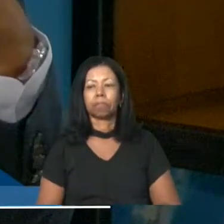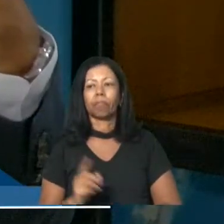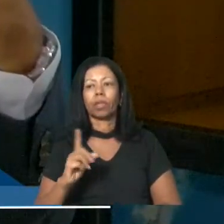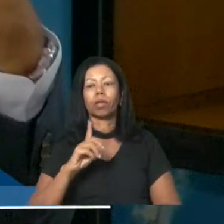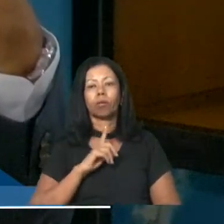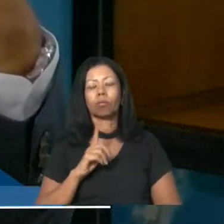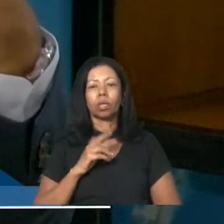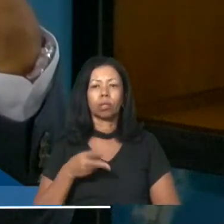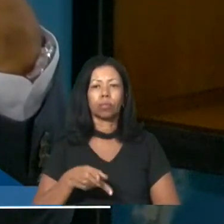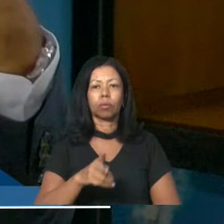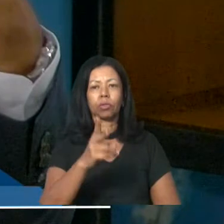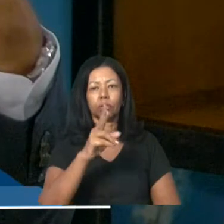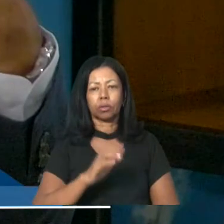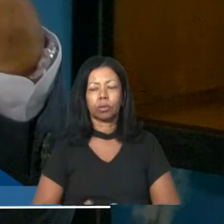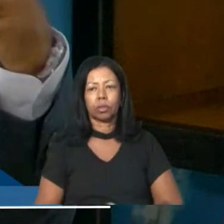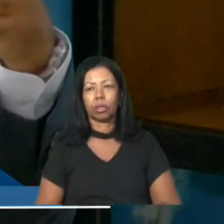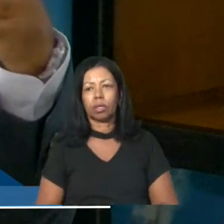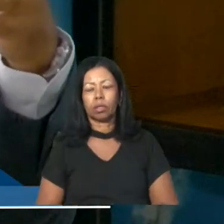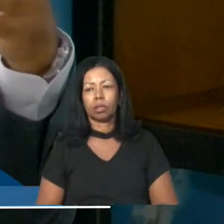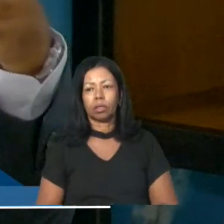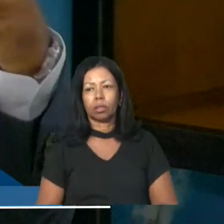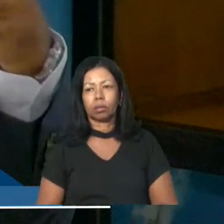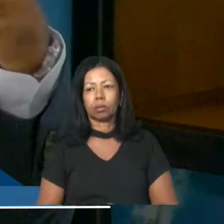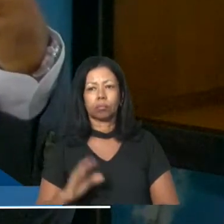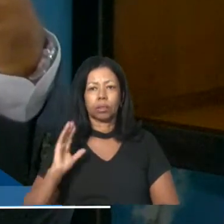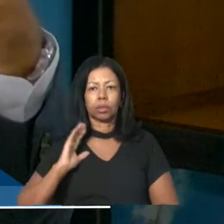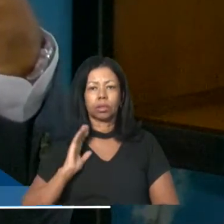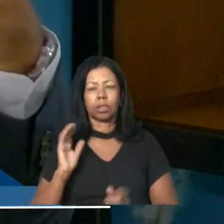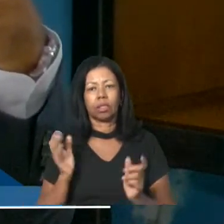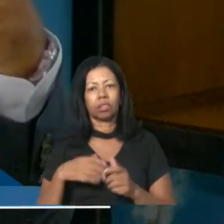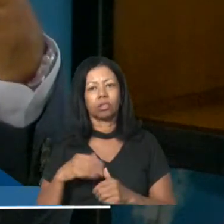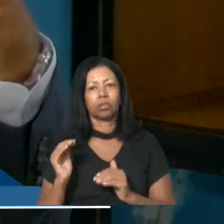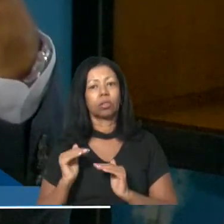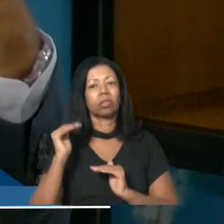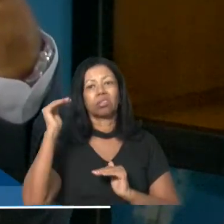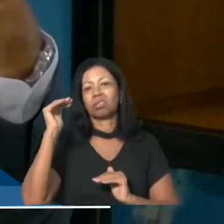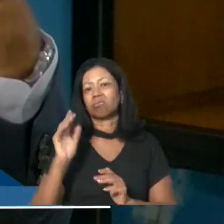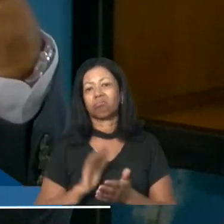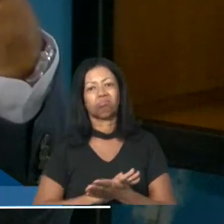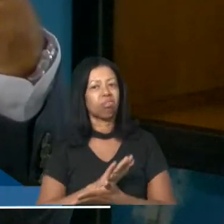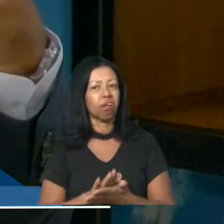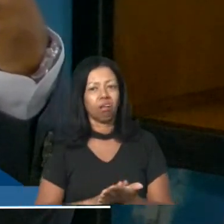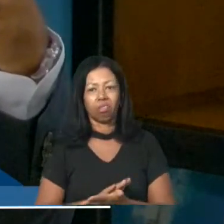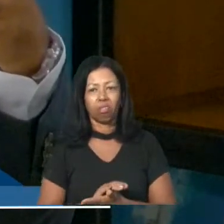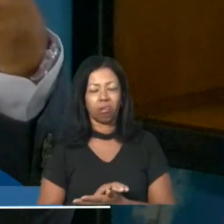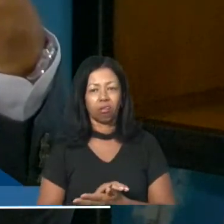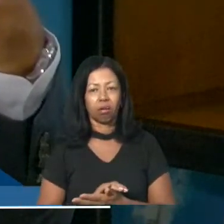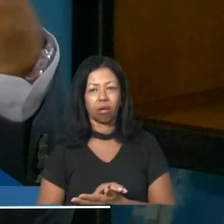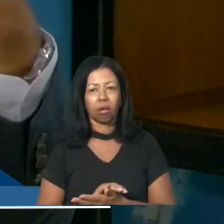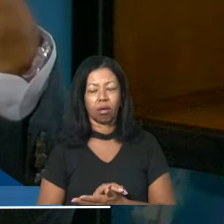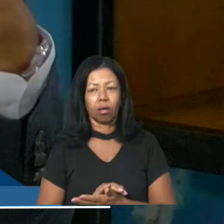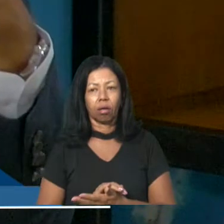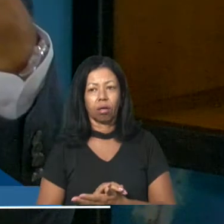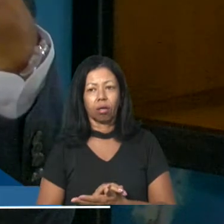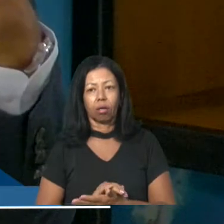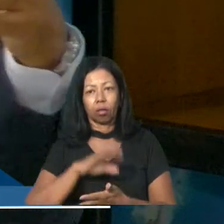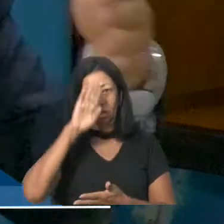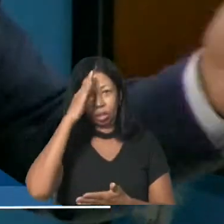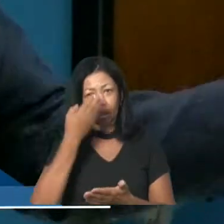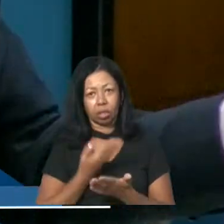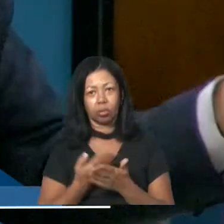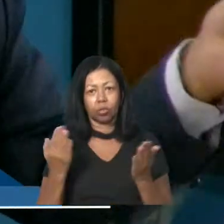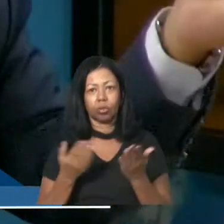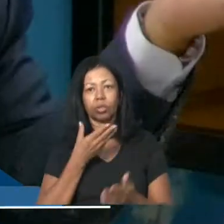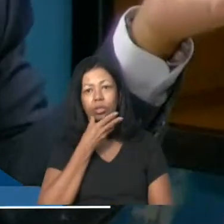uma continuidade de uma cidade crescente, nada. O crédito hoje do prefeito,